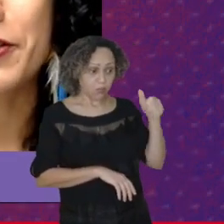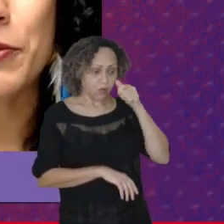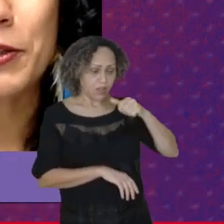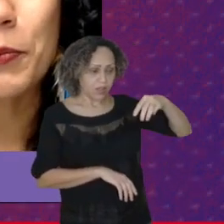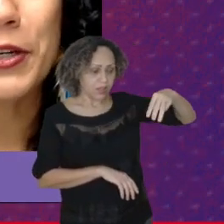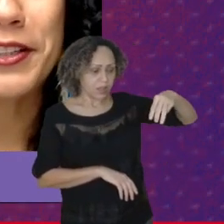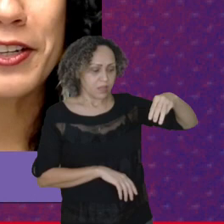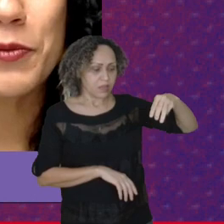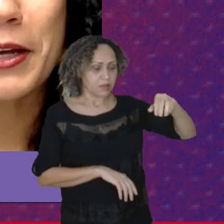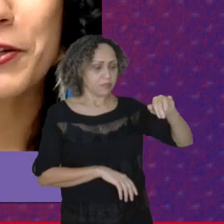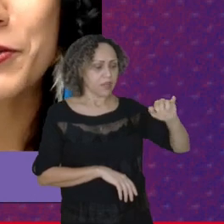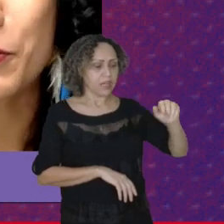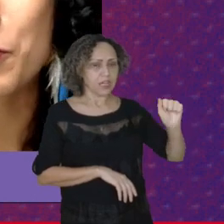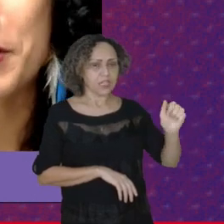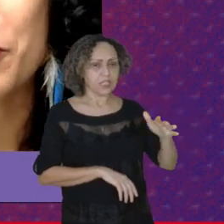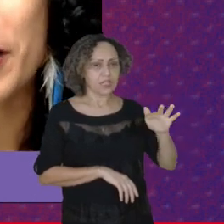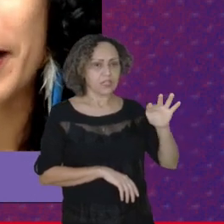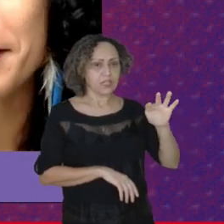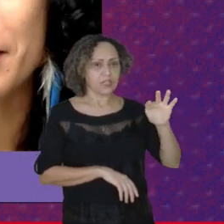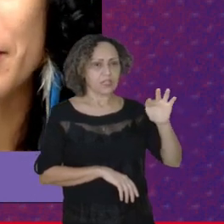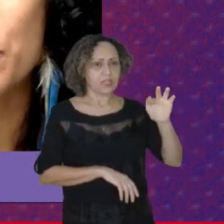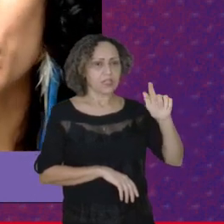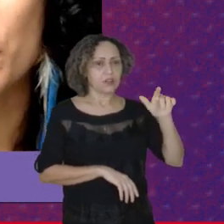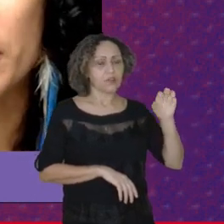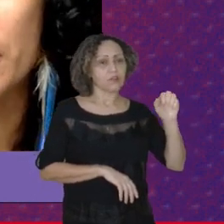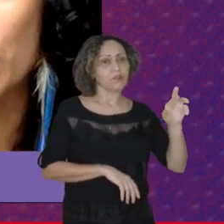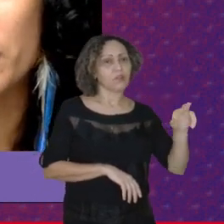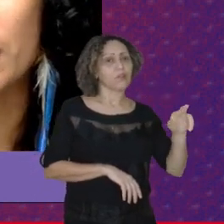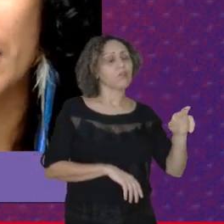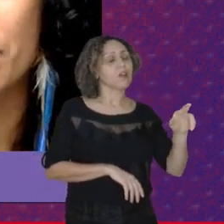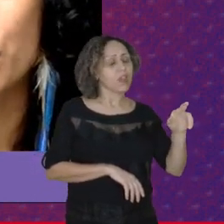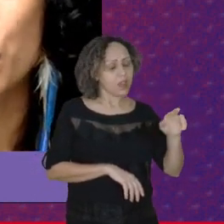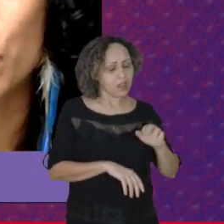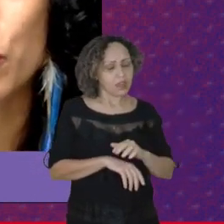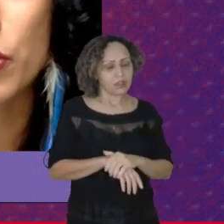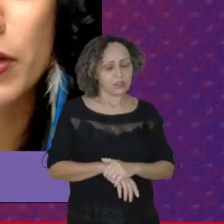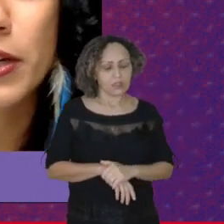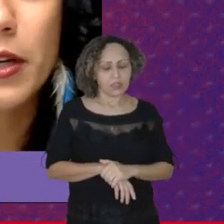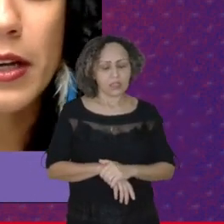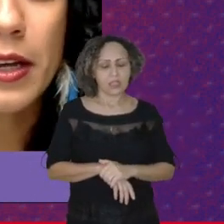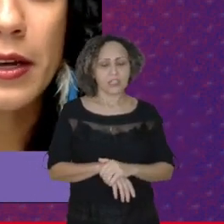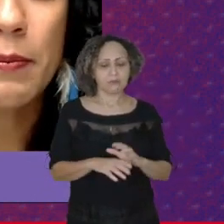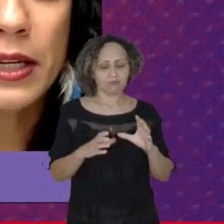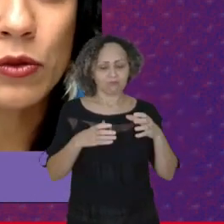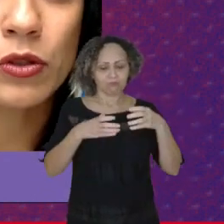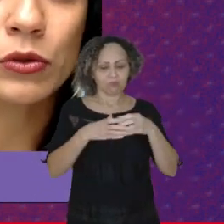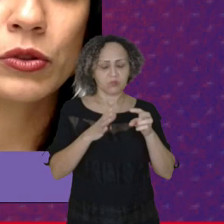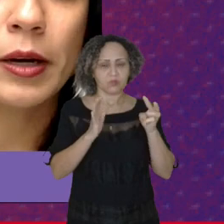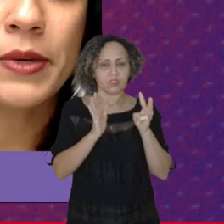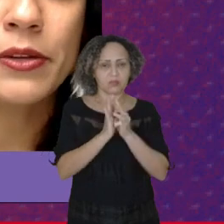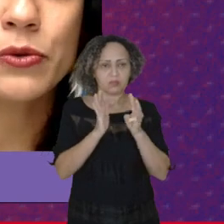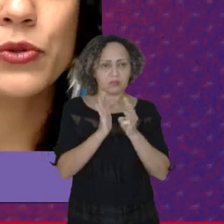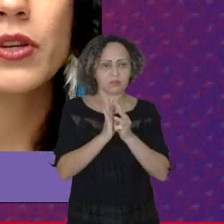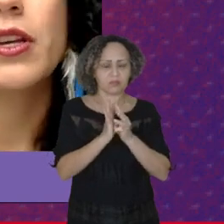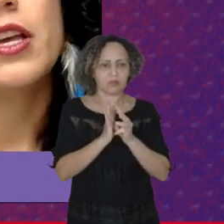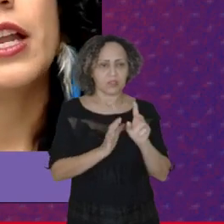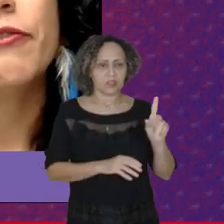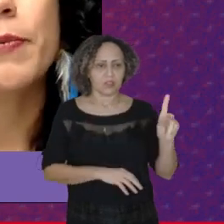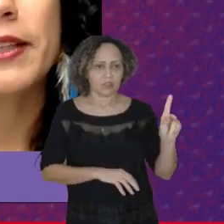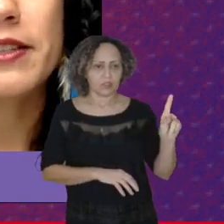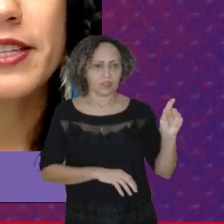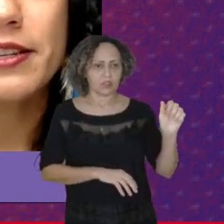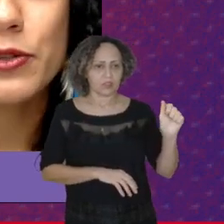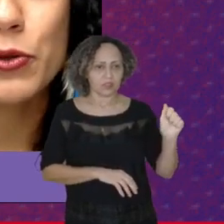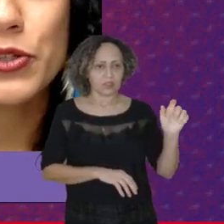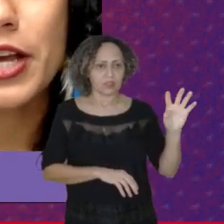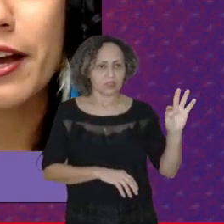que nos fala da região metropolitana de Belo Horizonte, Minas Gerais, que iniciou aqui a nossa live de hoje, abrindo os nossos caminhos.